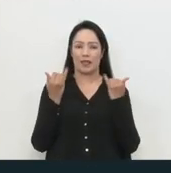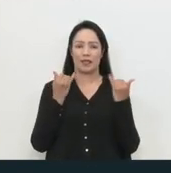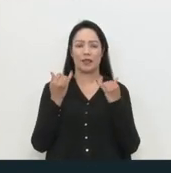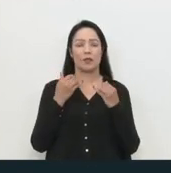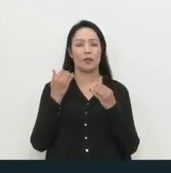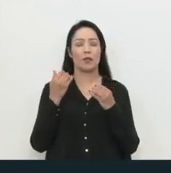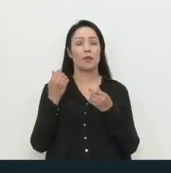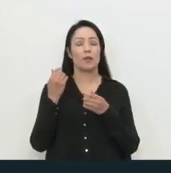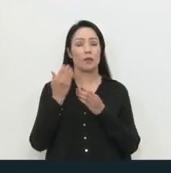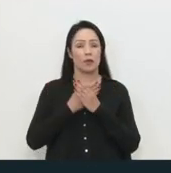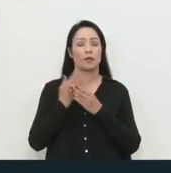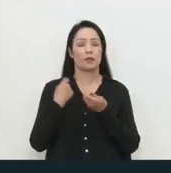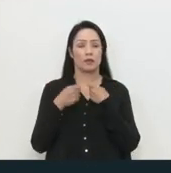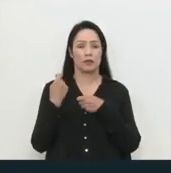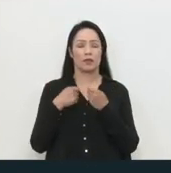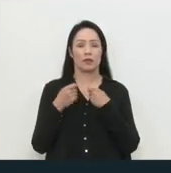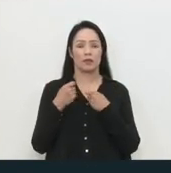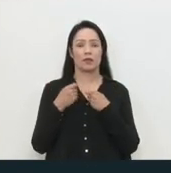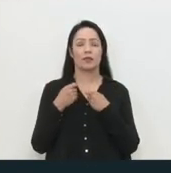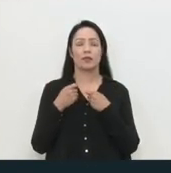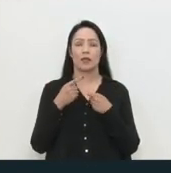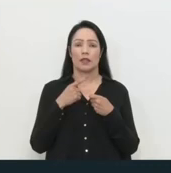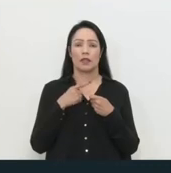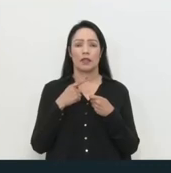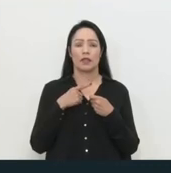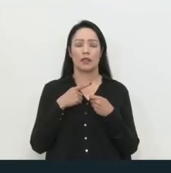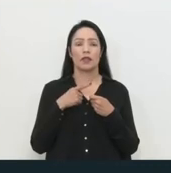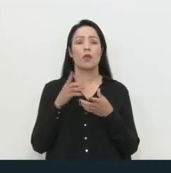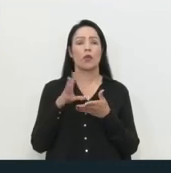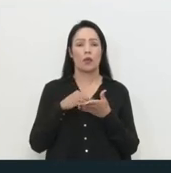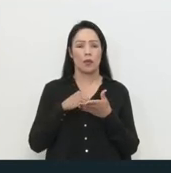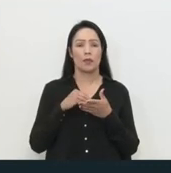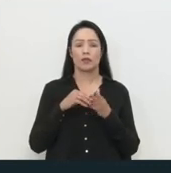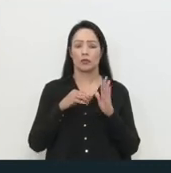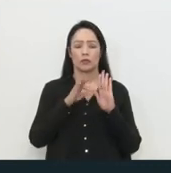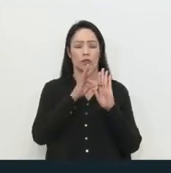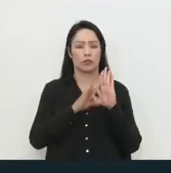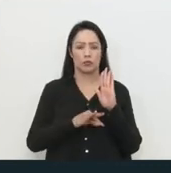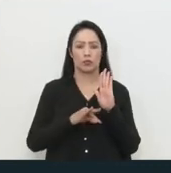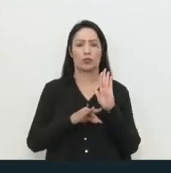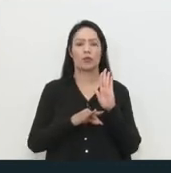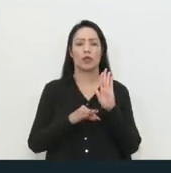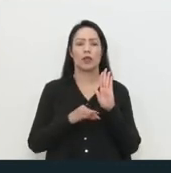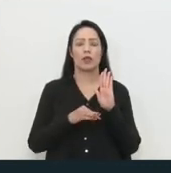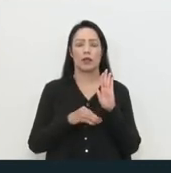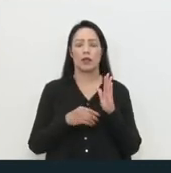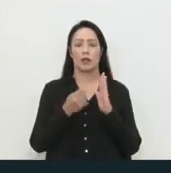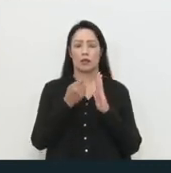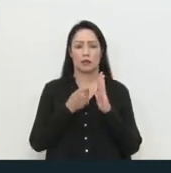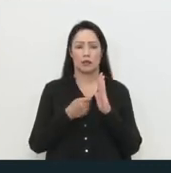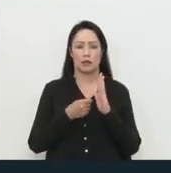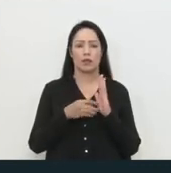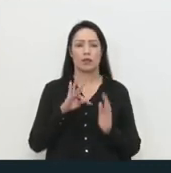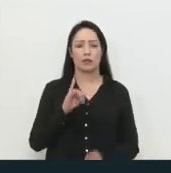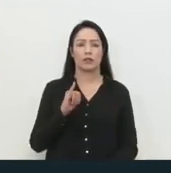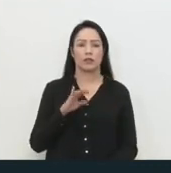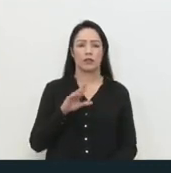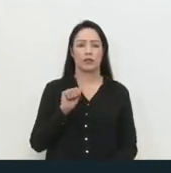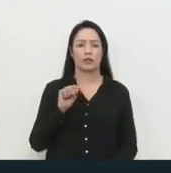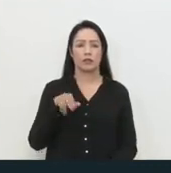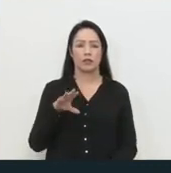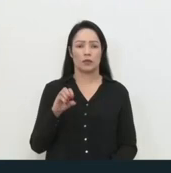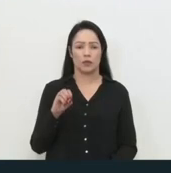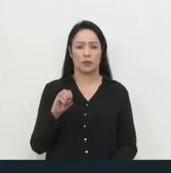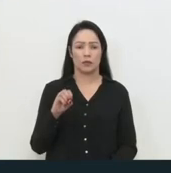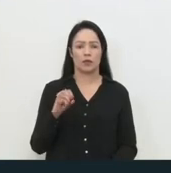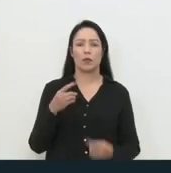21.986 2005 bem como cópia do inteiro teor autor Vereador ticiano americano em